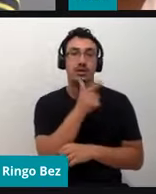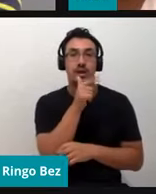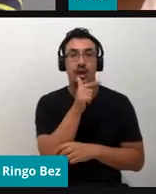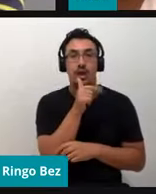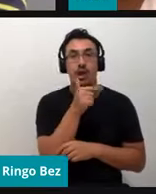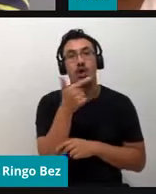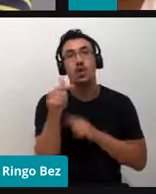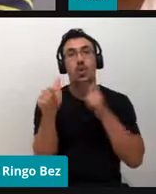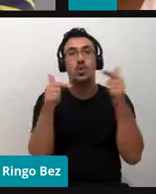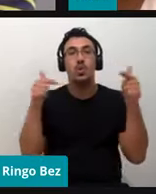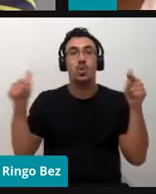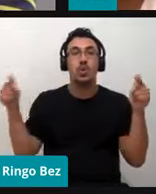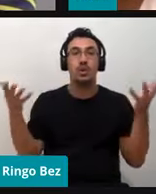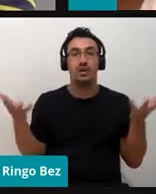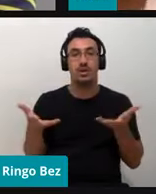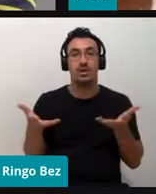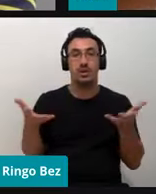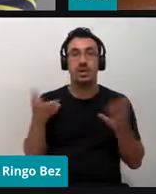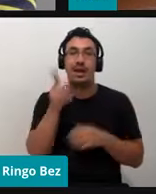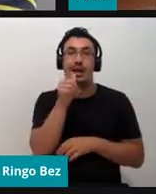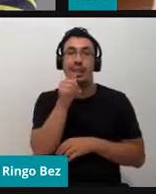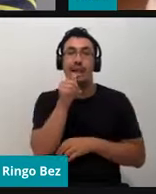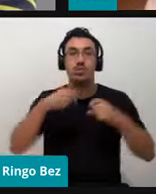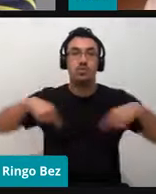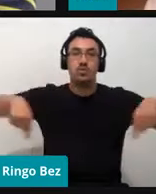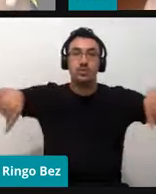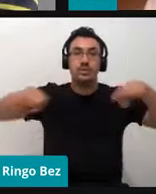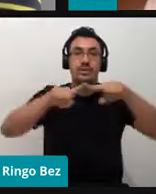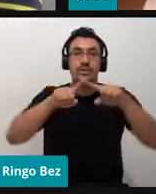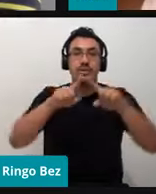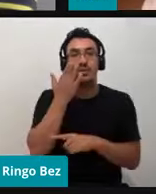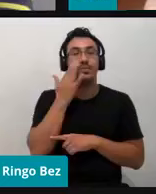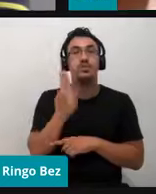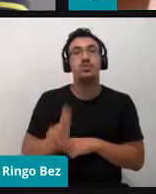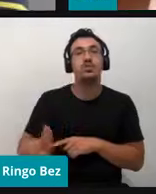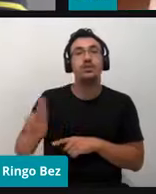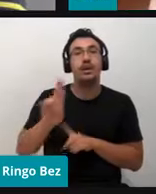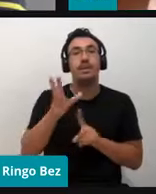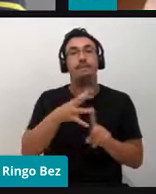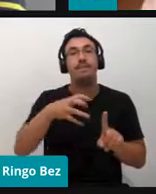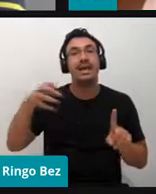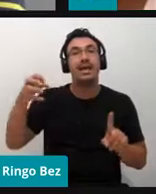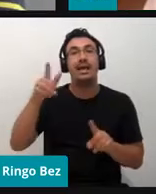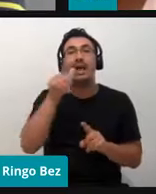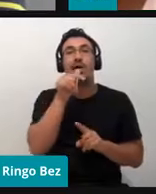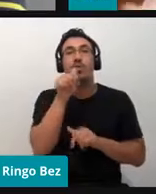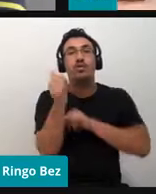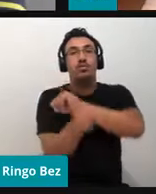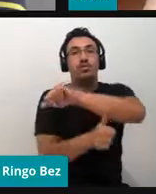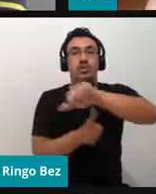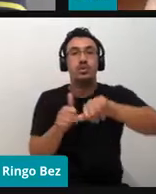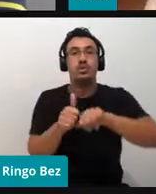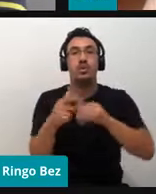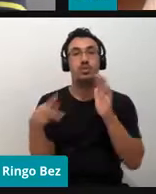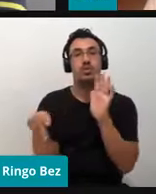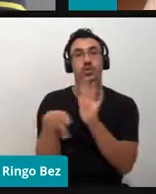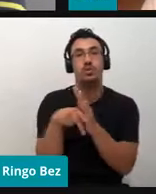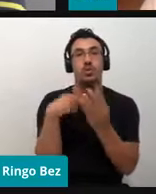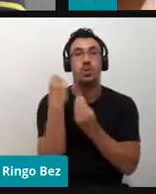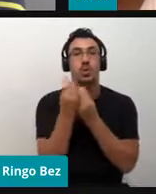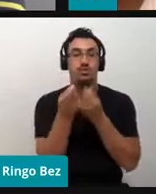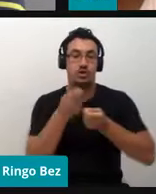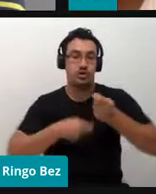bacias que hoje não são usadas como mananciais, que vão ter que ser usadas como mananciais, e isso vai alterar a forma de gestão